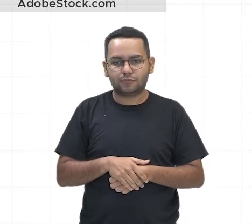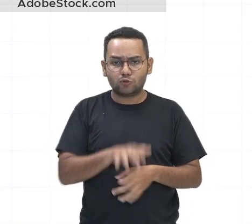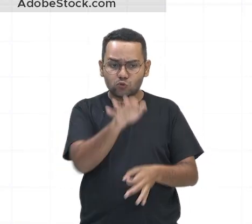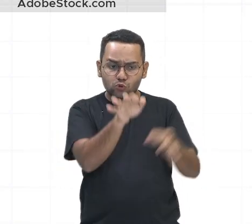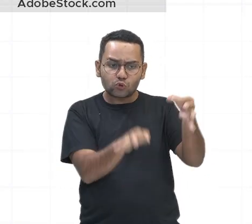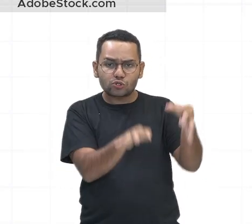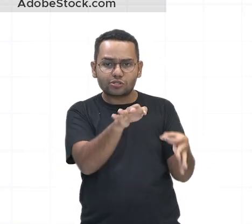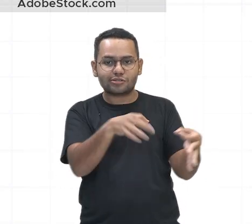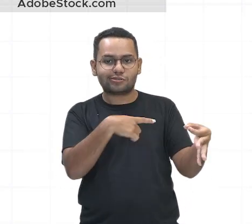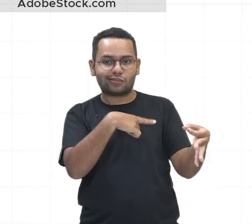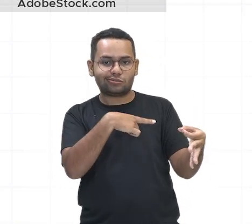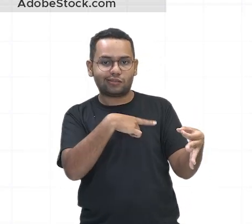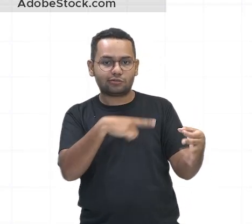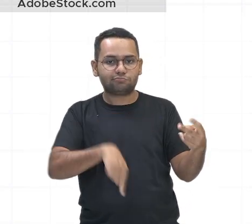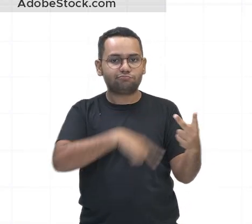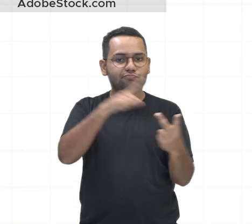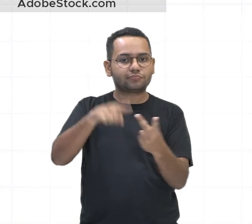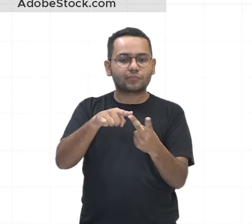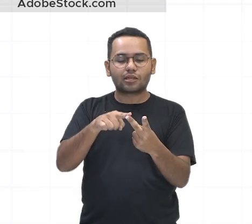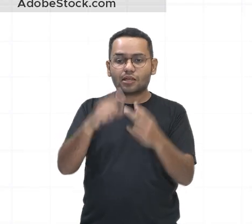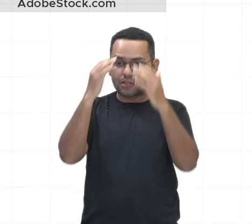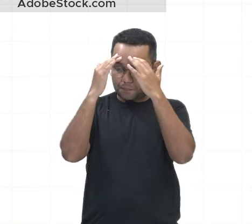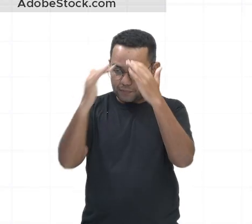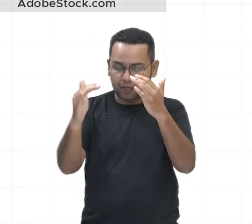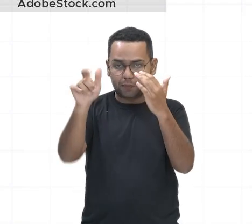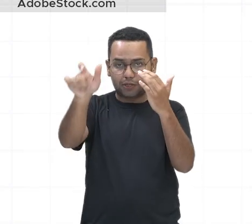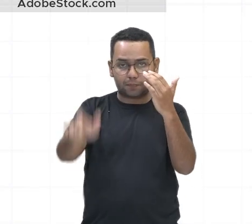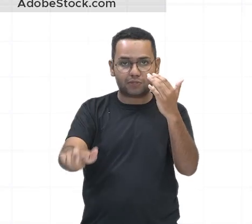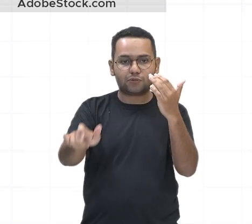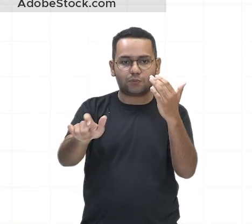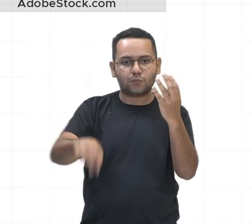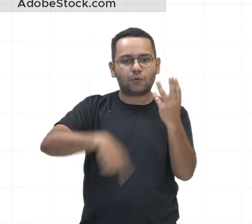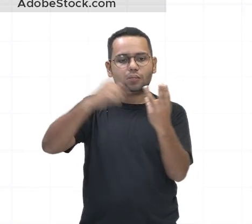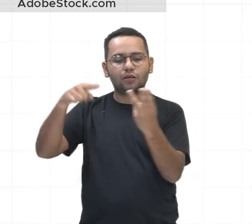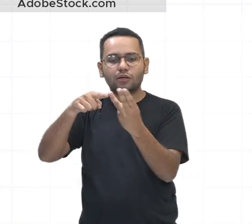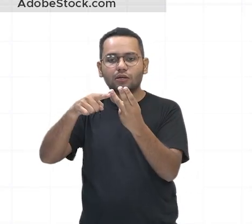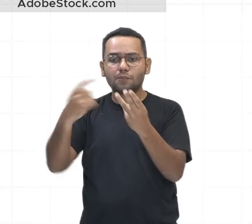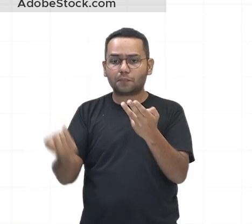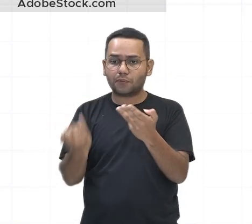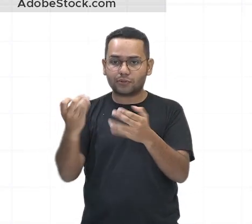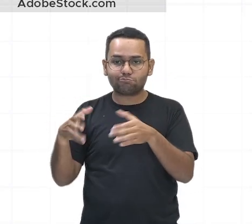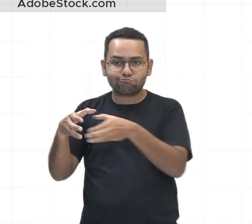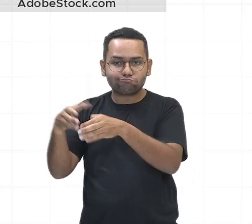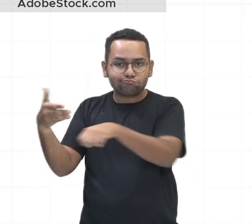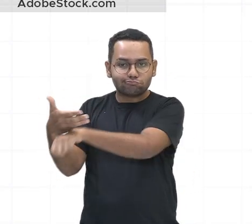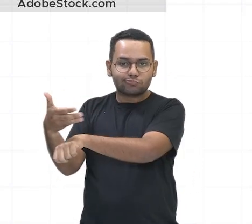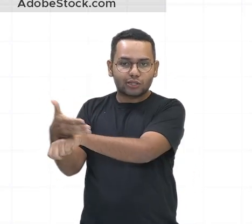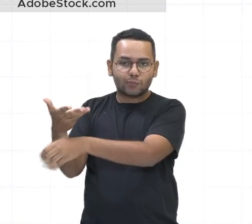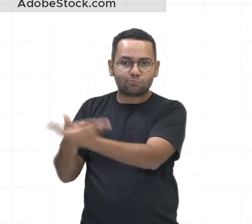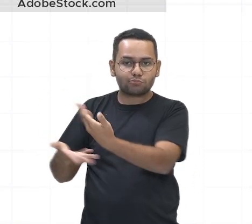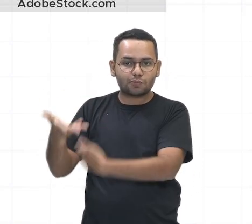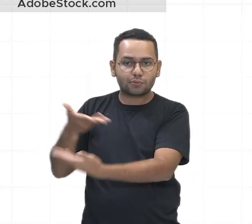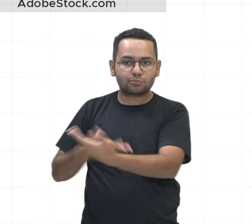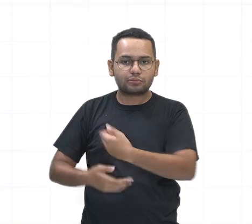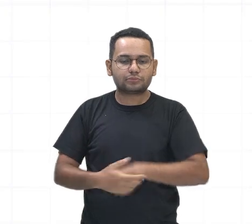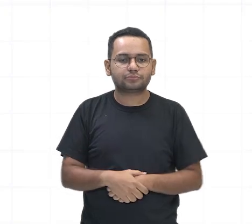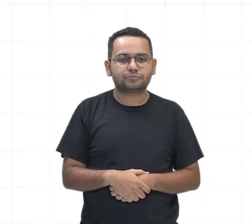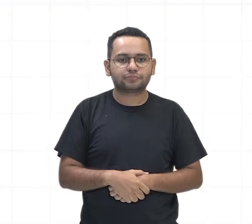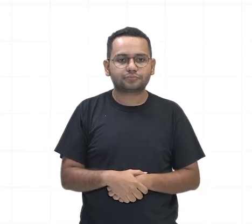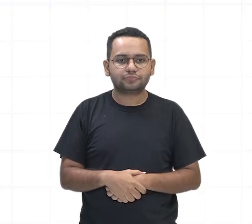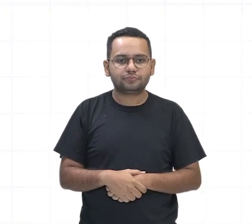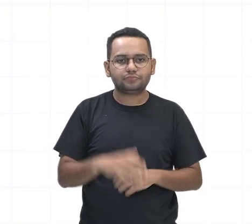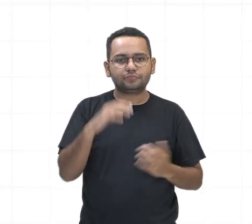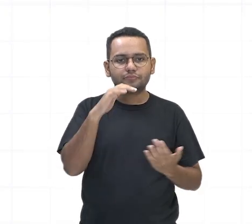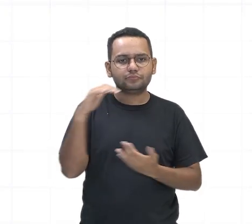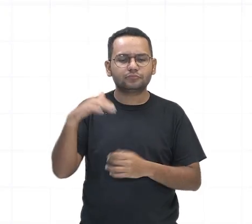humano, pelo próximo, e também a importância da comunidade. E aqui nós poderíamos dizer alguns principais